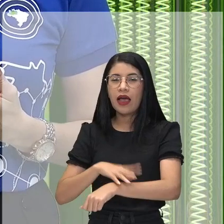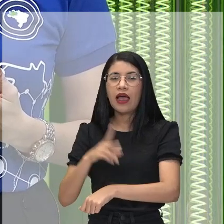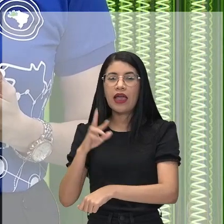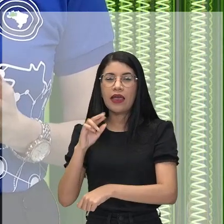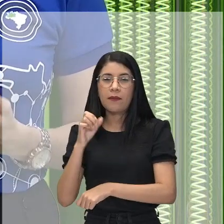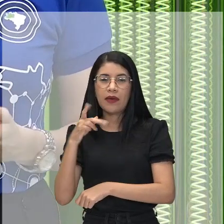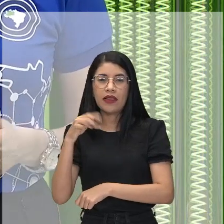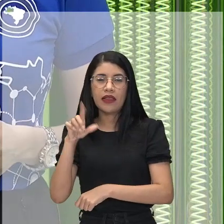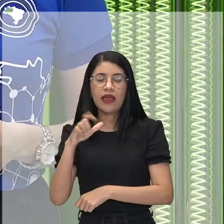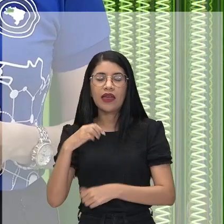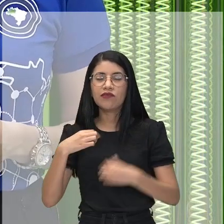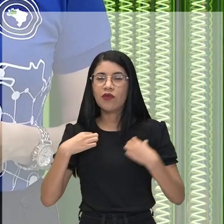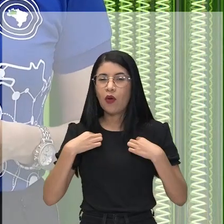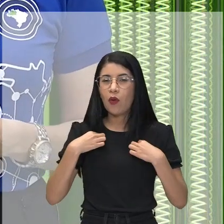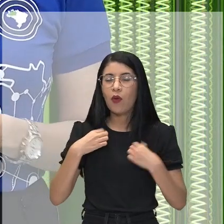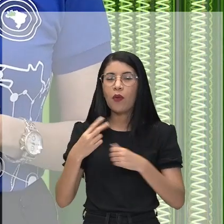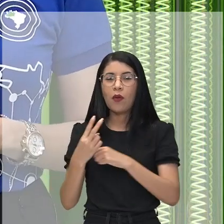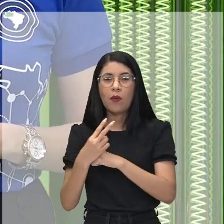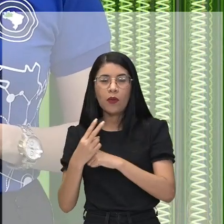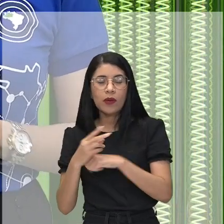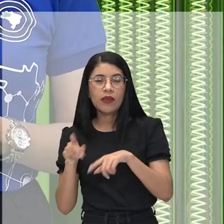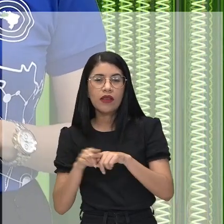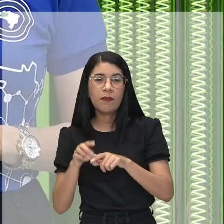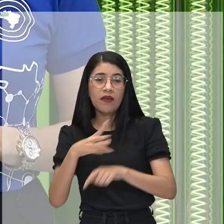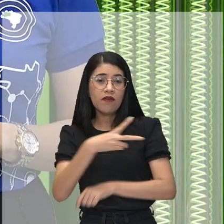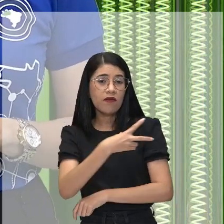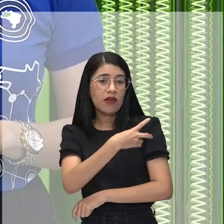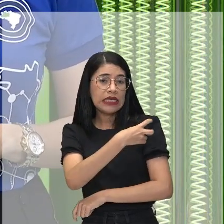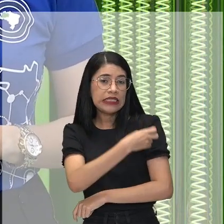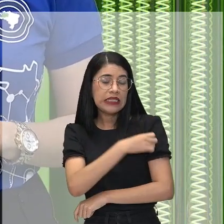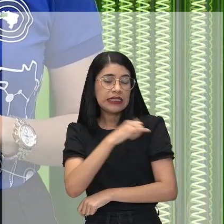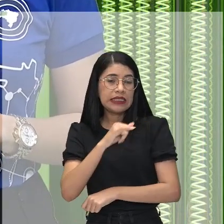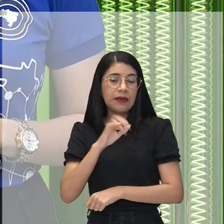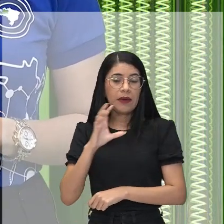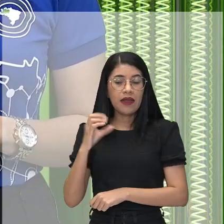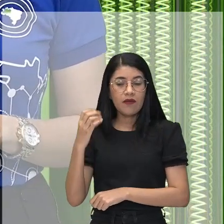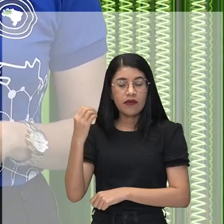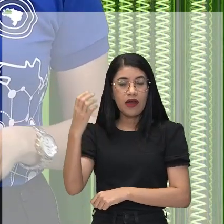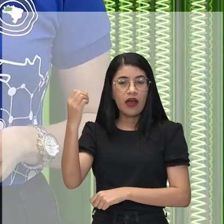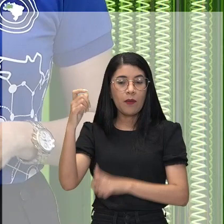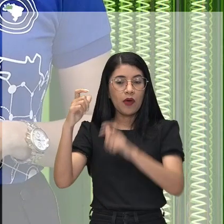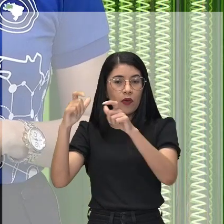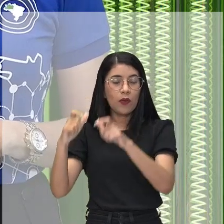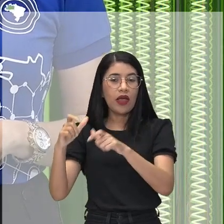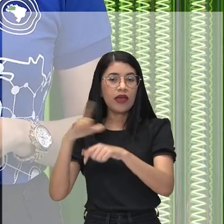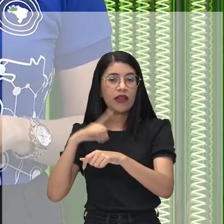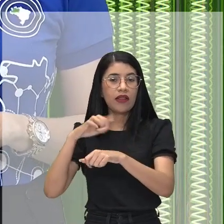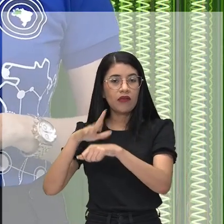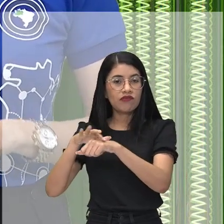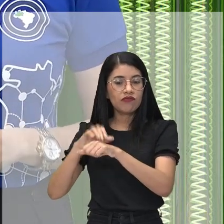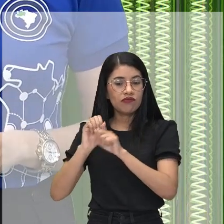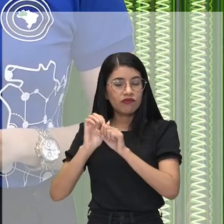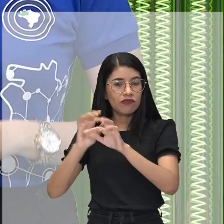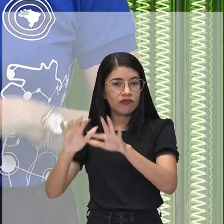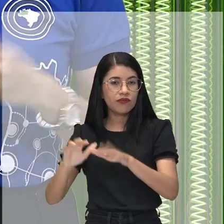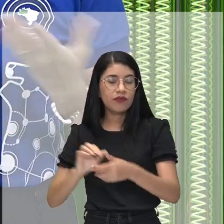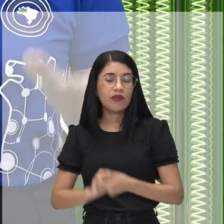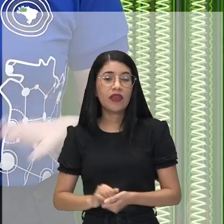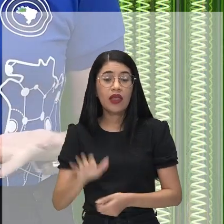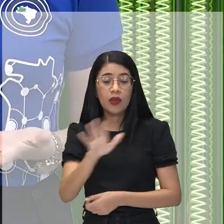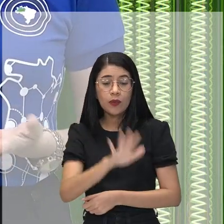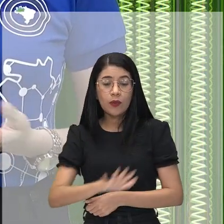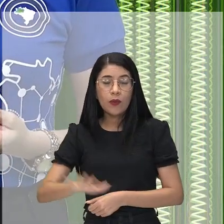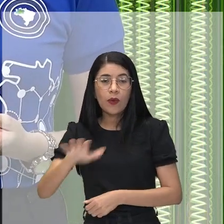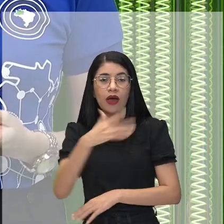roupas de proteção, vacinação em caso de viagem a áreas endêmicas. E no meio ambiente,